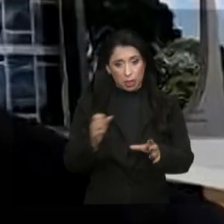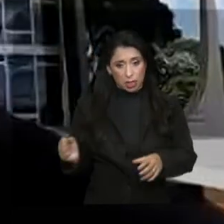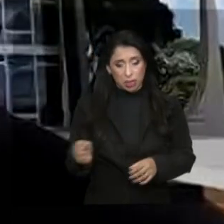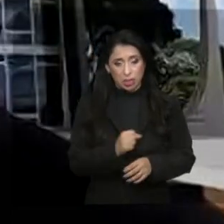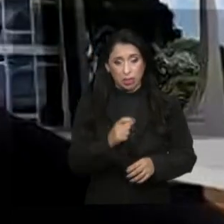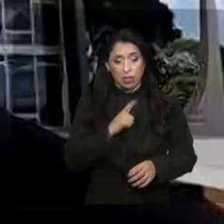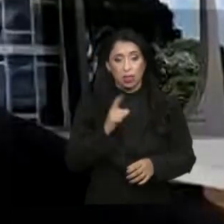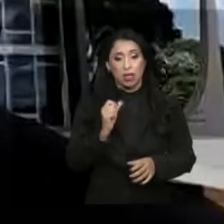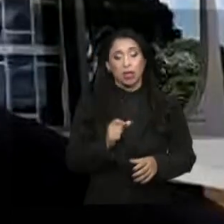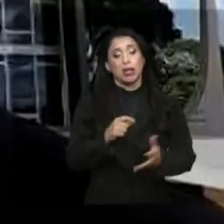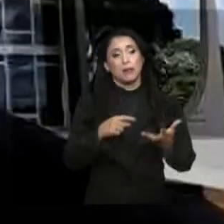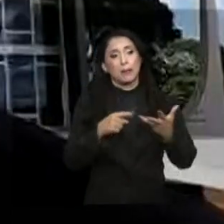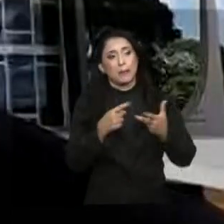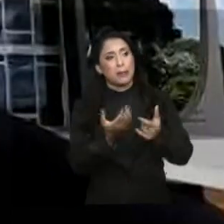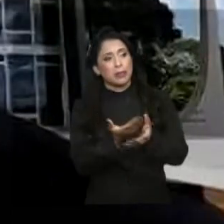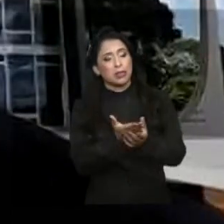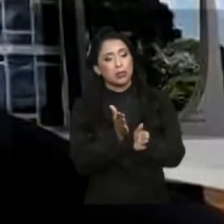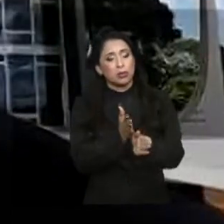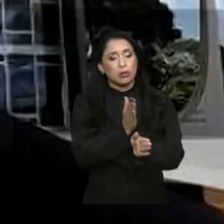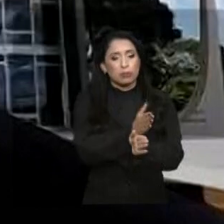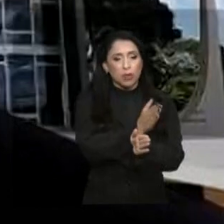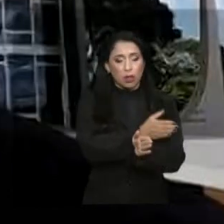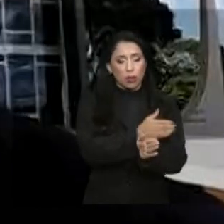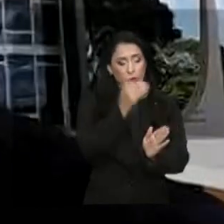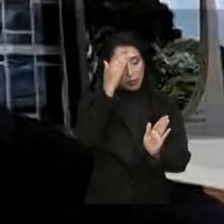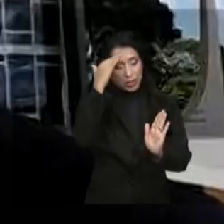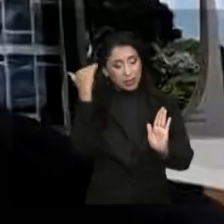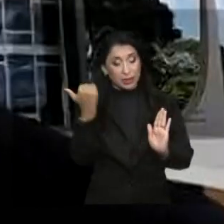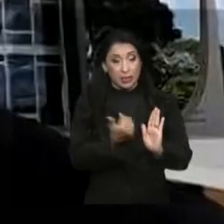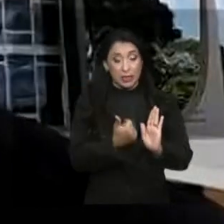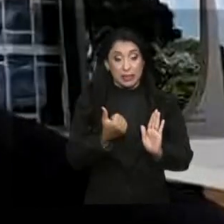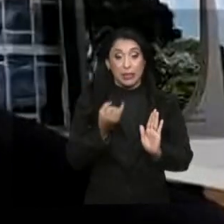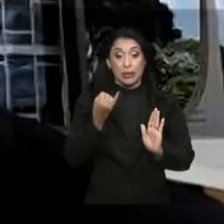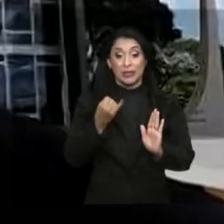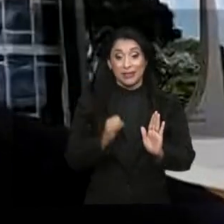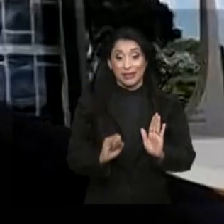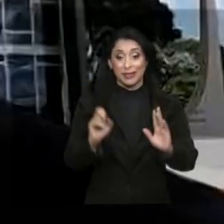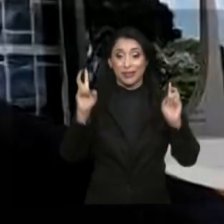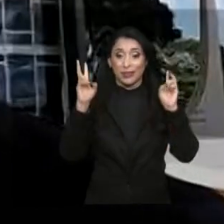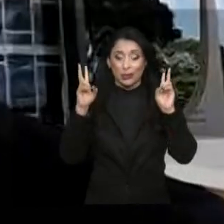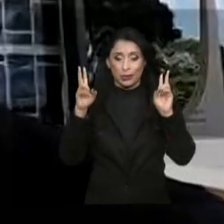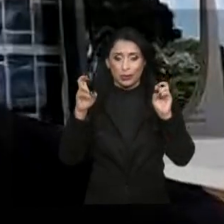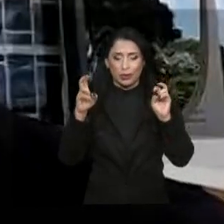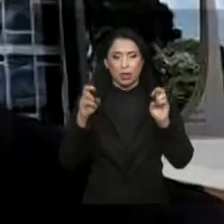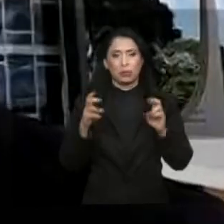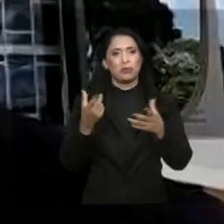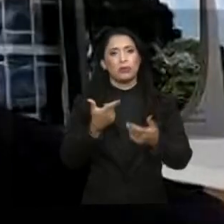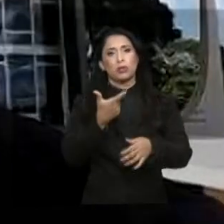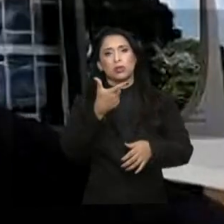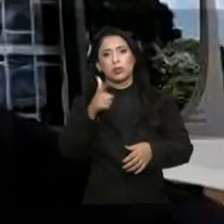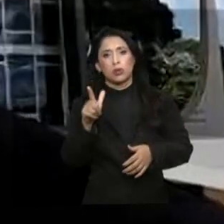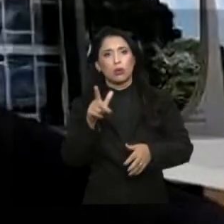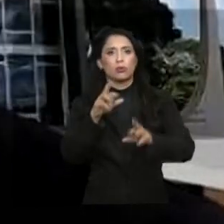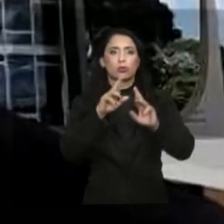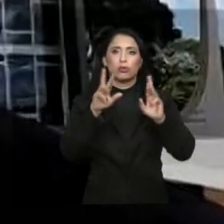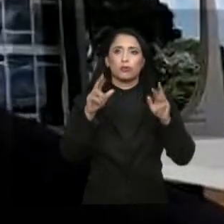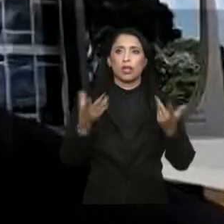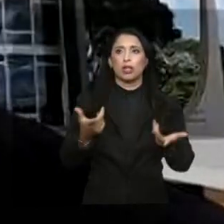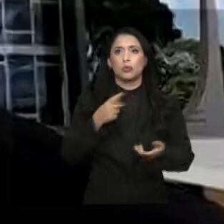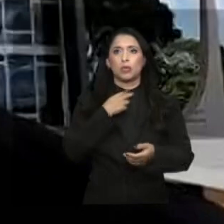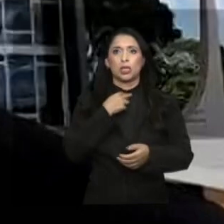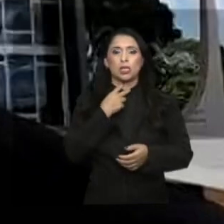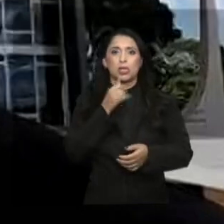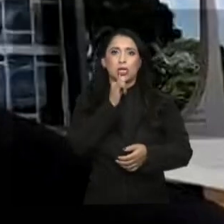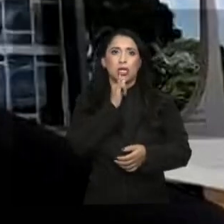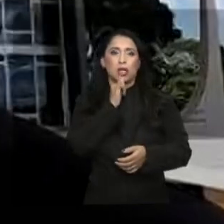transcritos e dos precedentes da jurisprudência desta Corte. Se a questão de fundo fosse de outra natureza, como, por exemplo, o impedimento